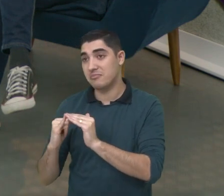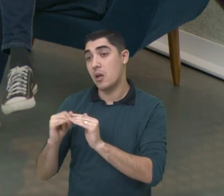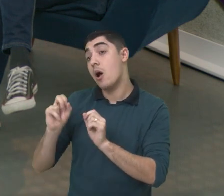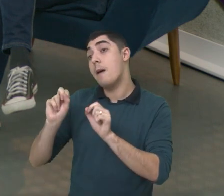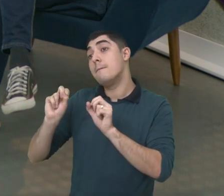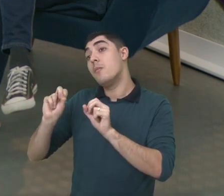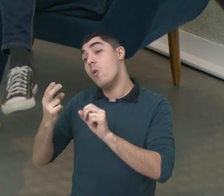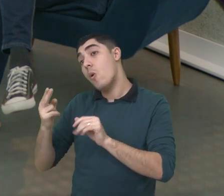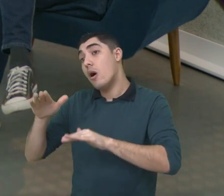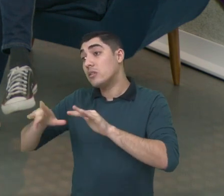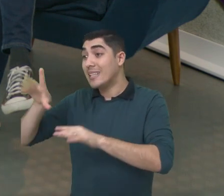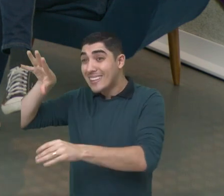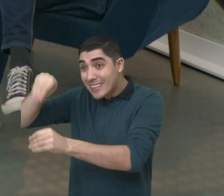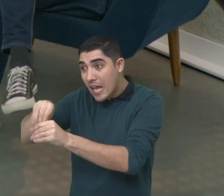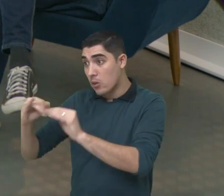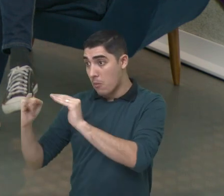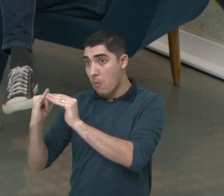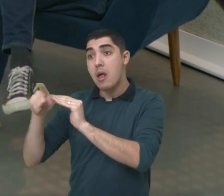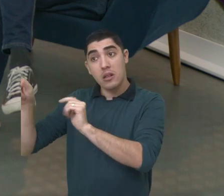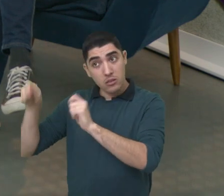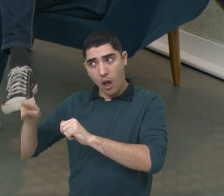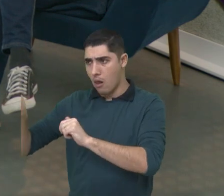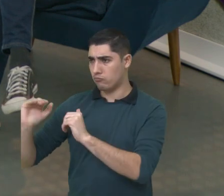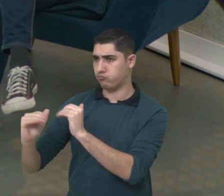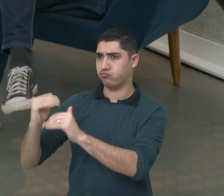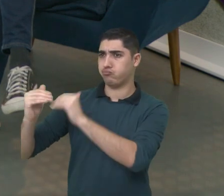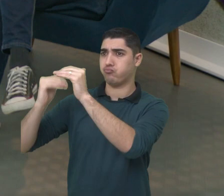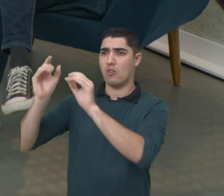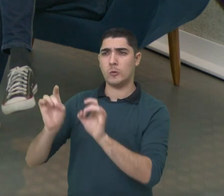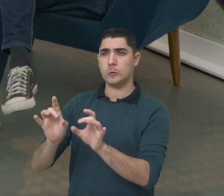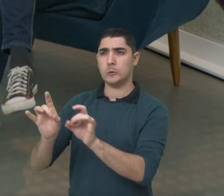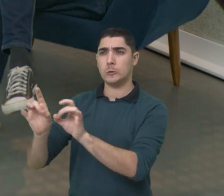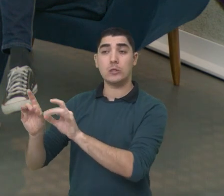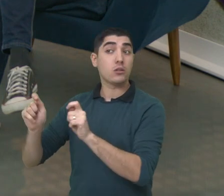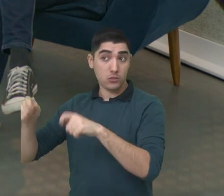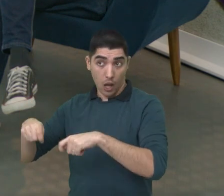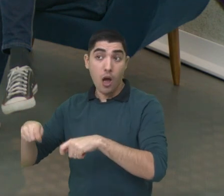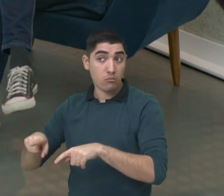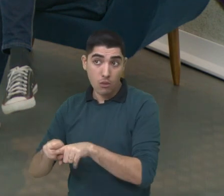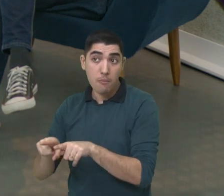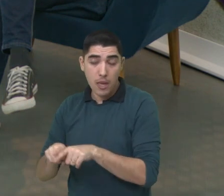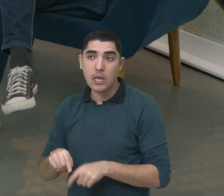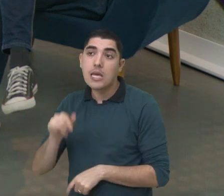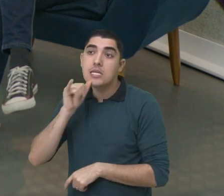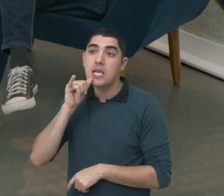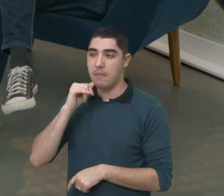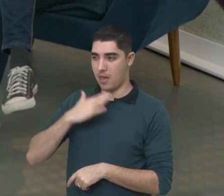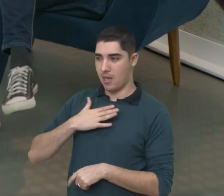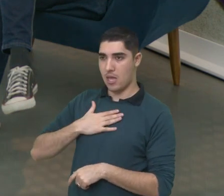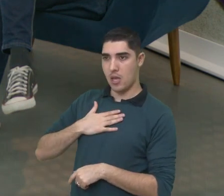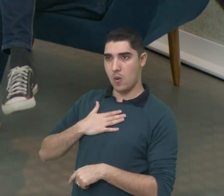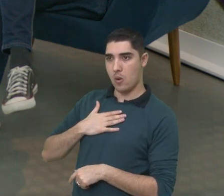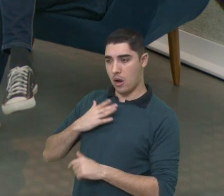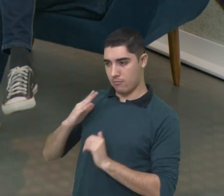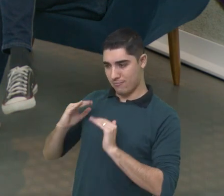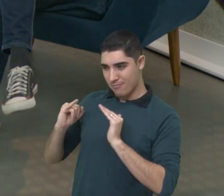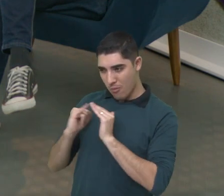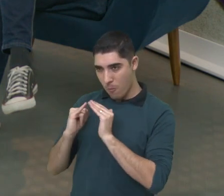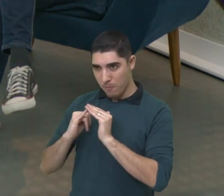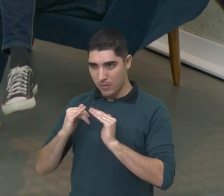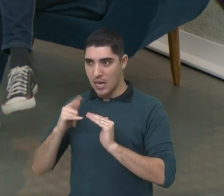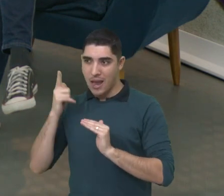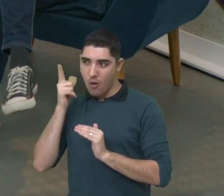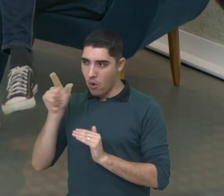também dentro de uma imobiliária, tá? Dentro de uma imobiliária. Porque o ganho dele, na verdade, a